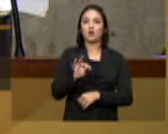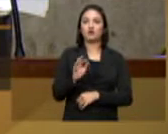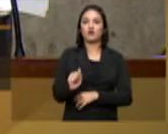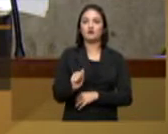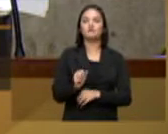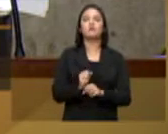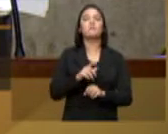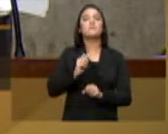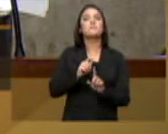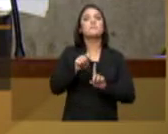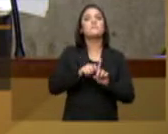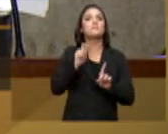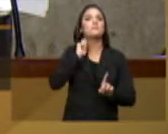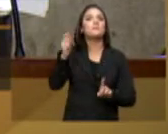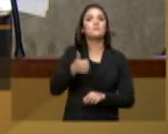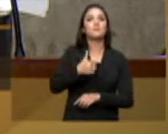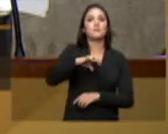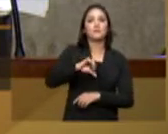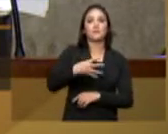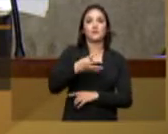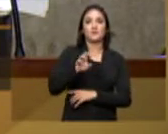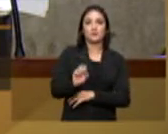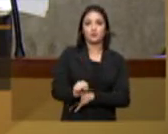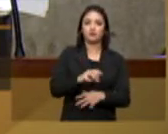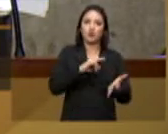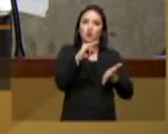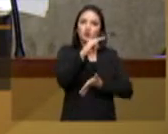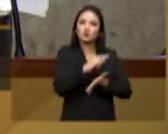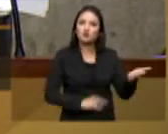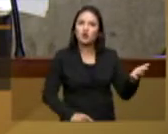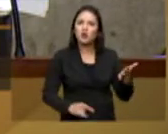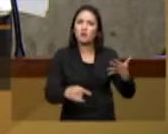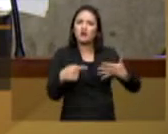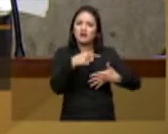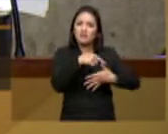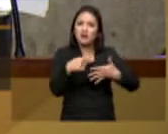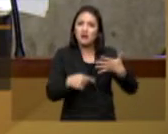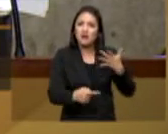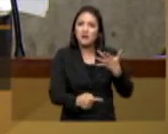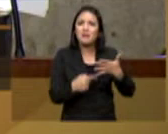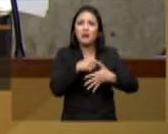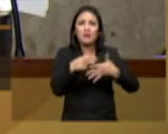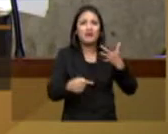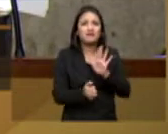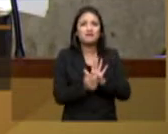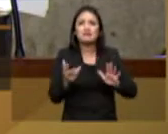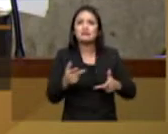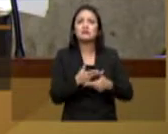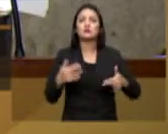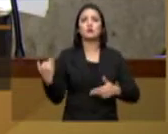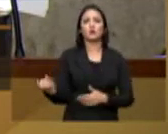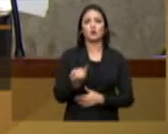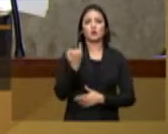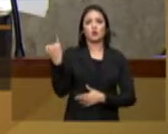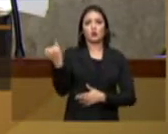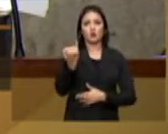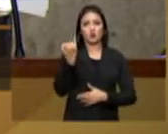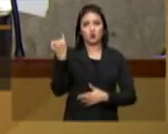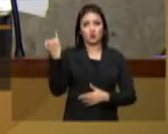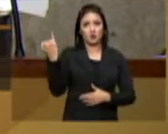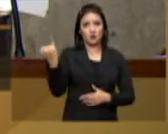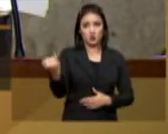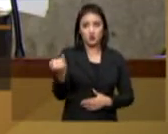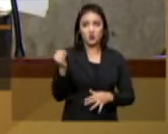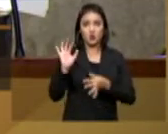1948, documento revestido de inexcedível relevo no contexto do sistema interamericano em que